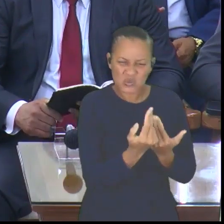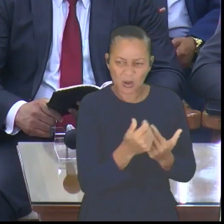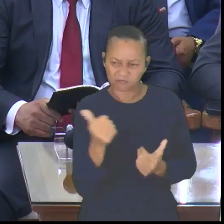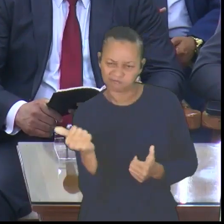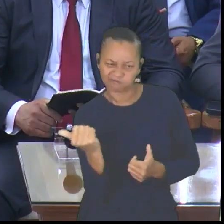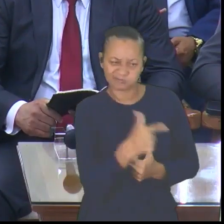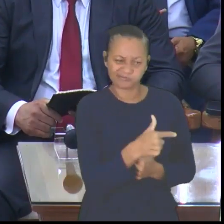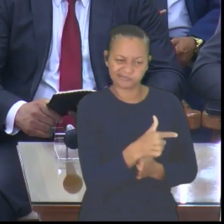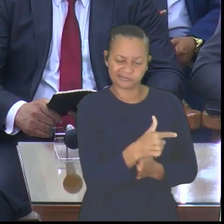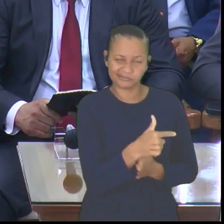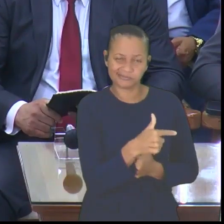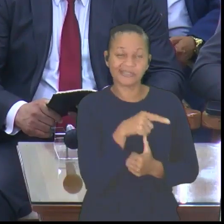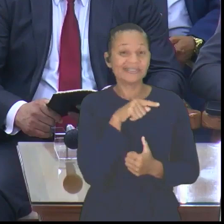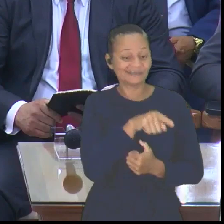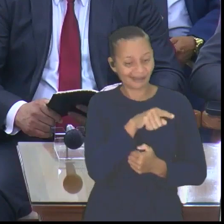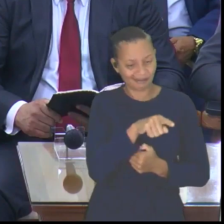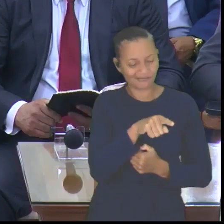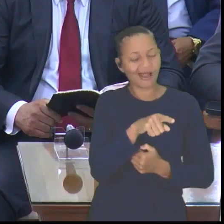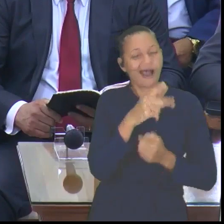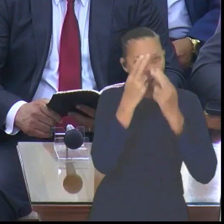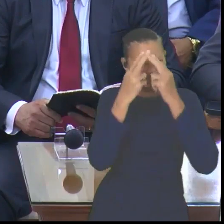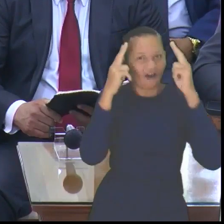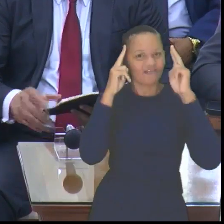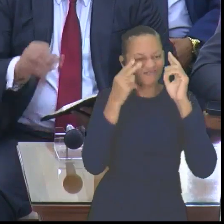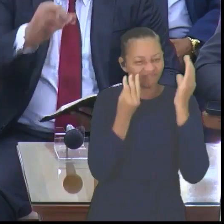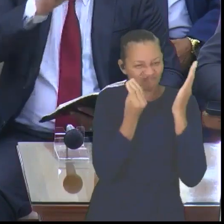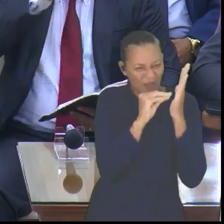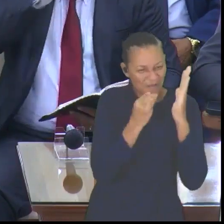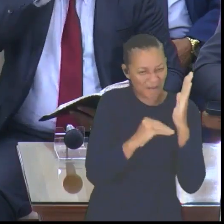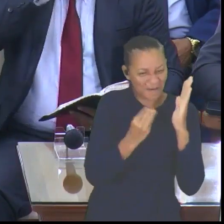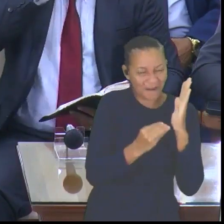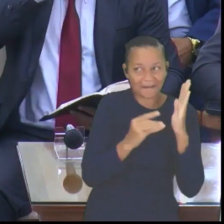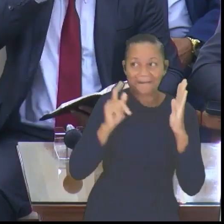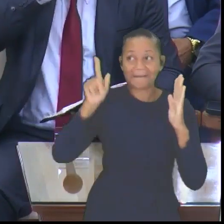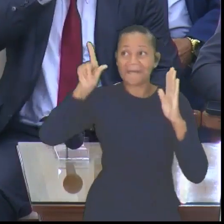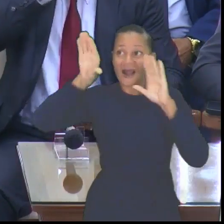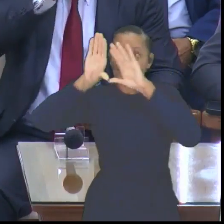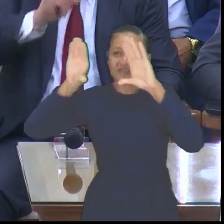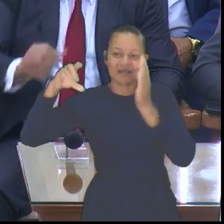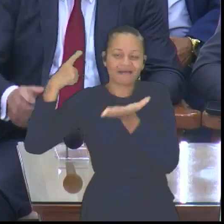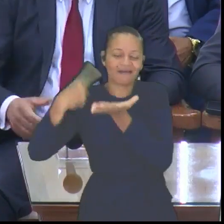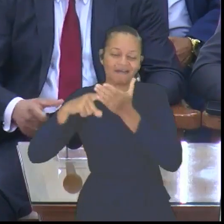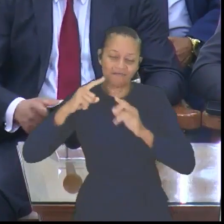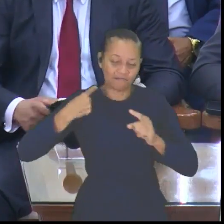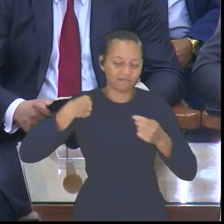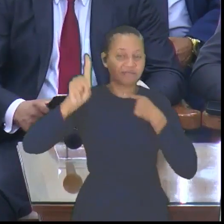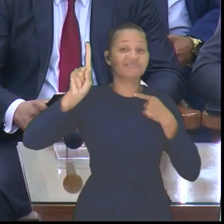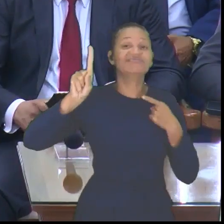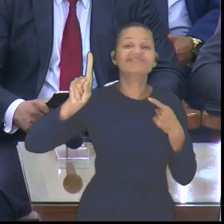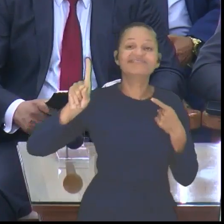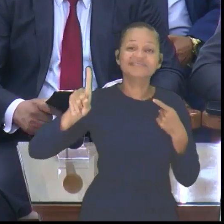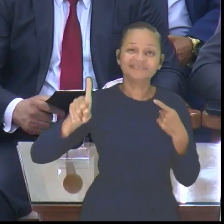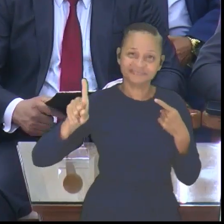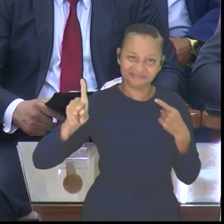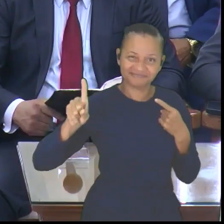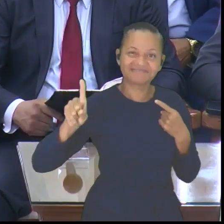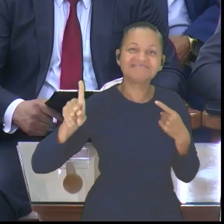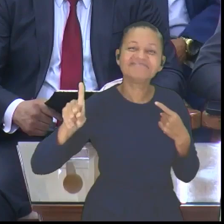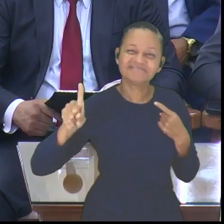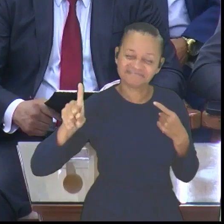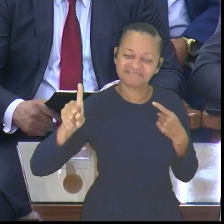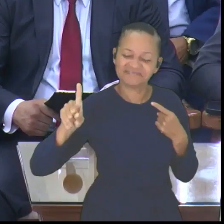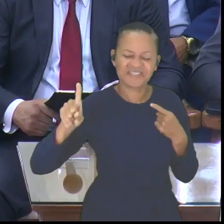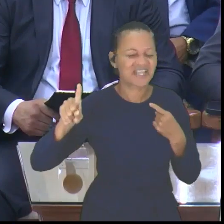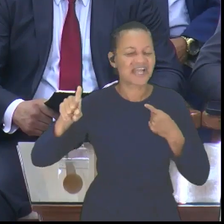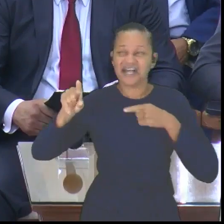nos planos de Herodes executá-lo, mas na agenda do céu não estava.